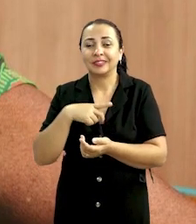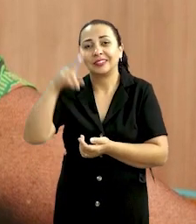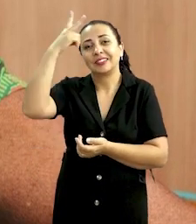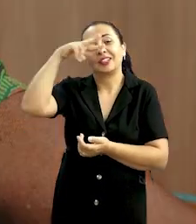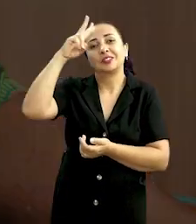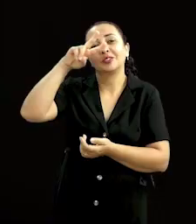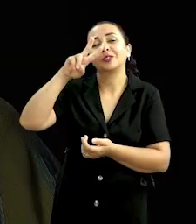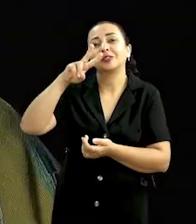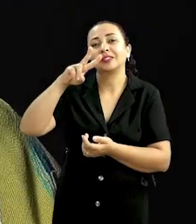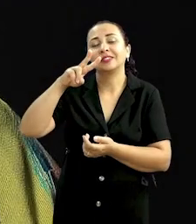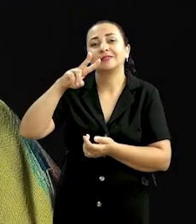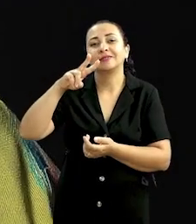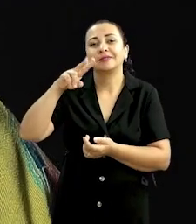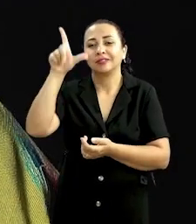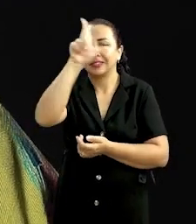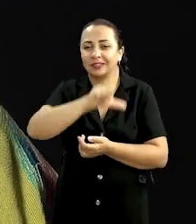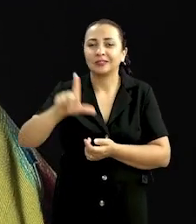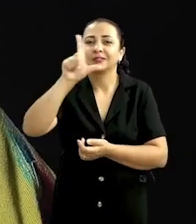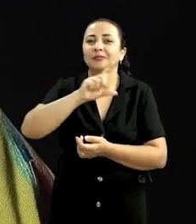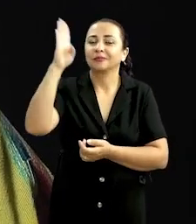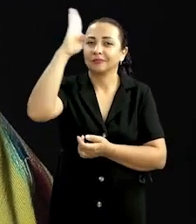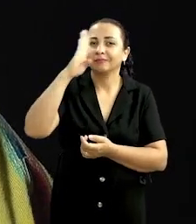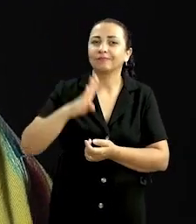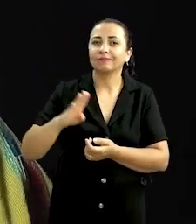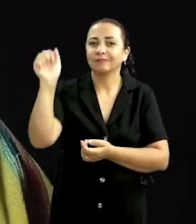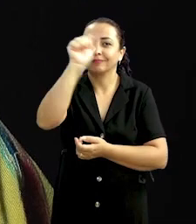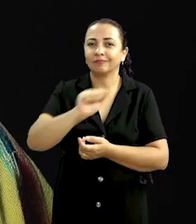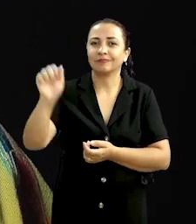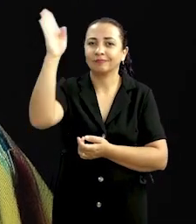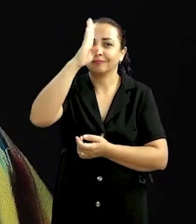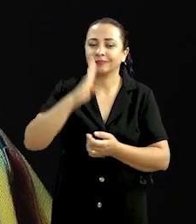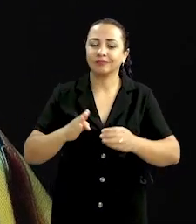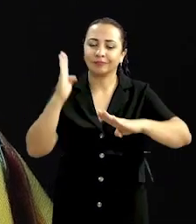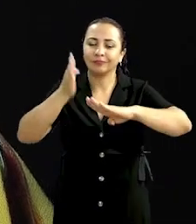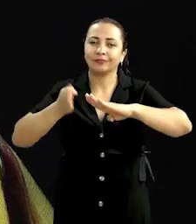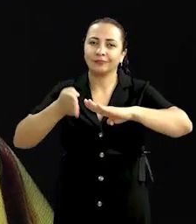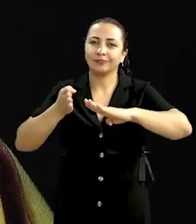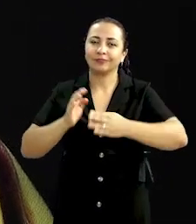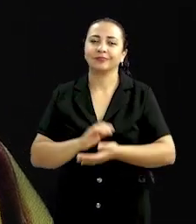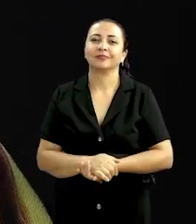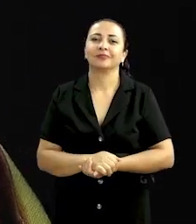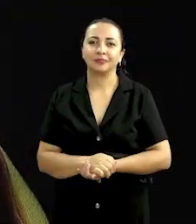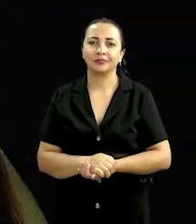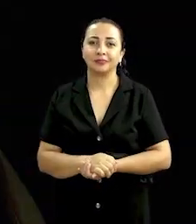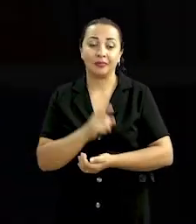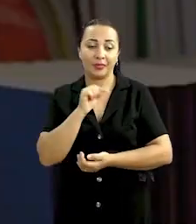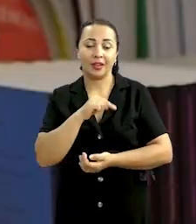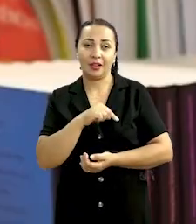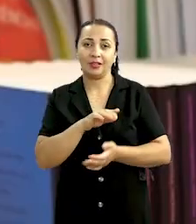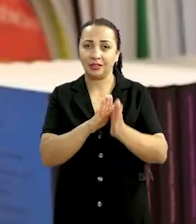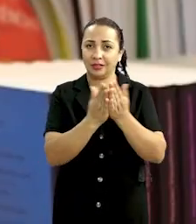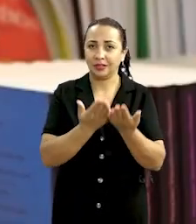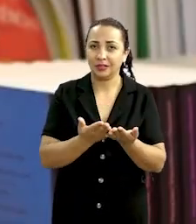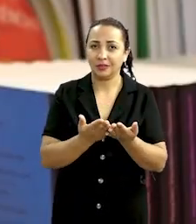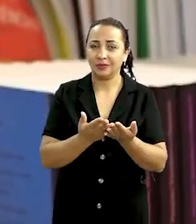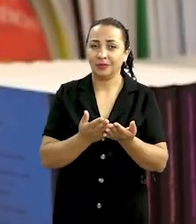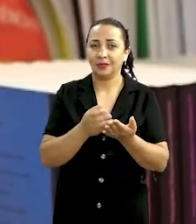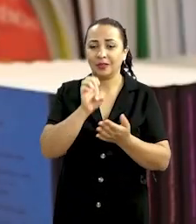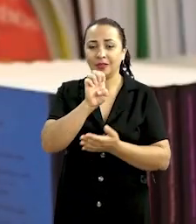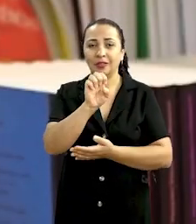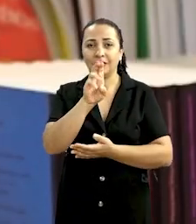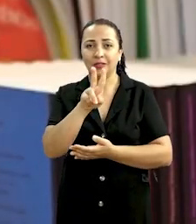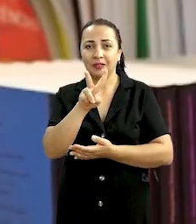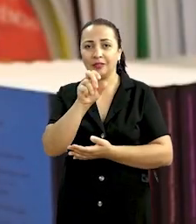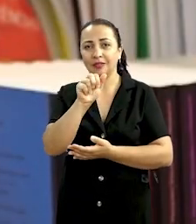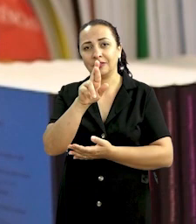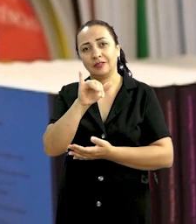para marcar essa vertente da literatura brasileira afro-contemporânea. Essa obra de Conceição